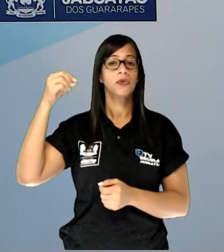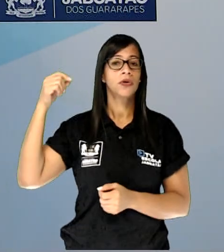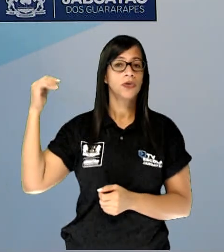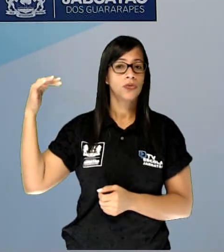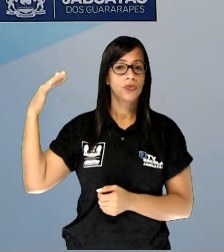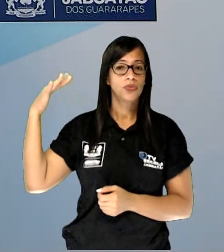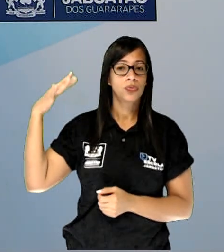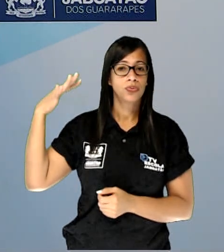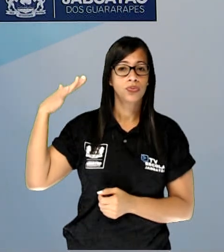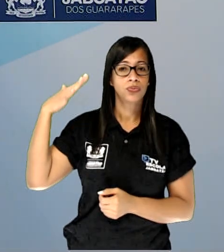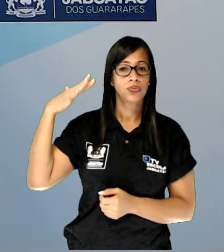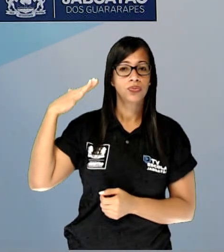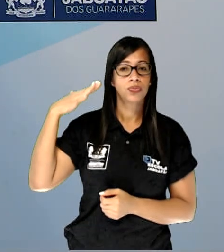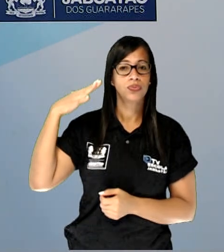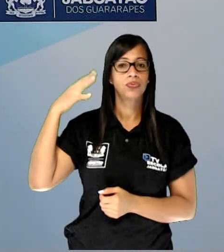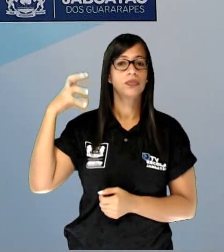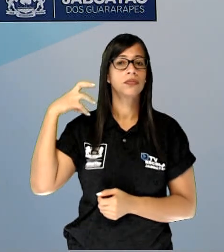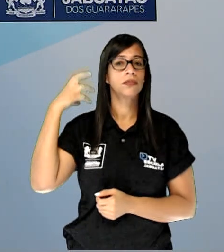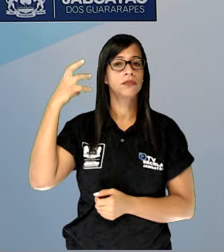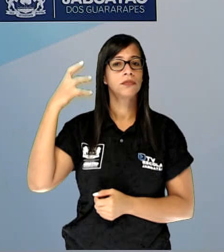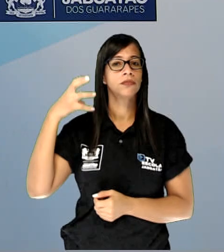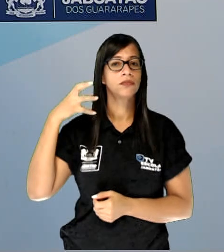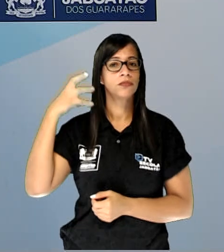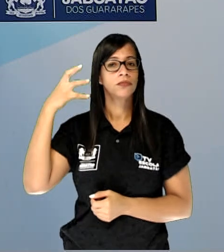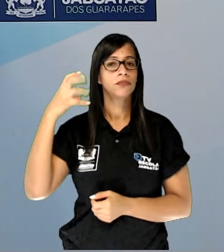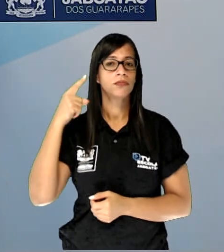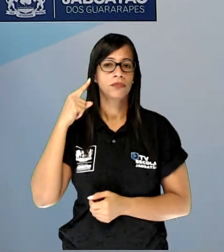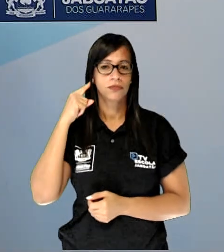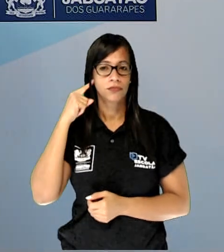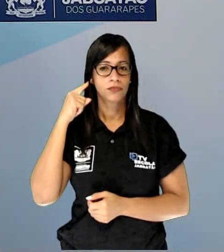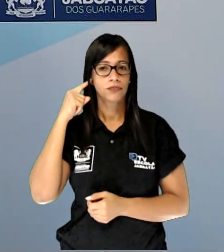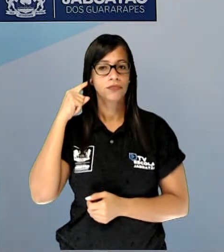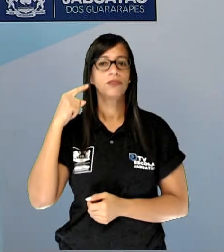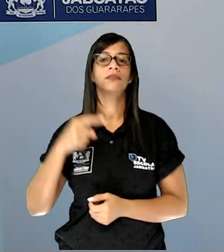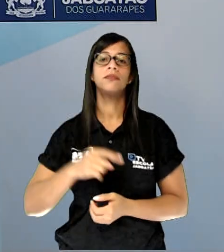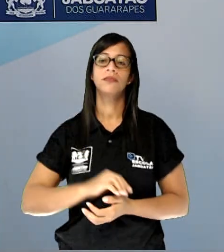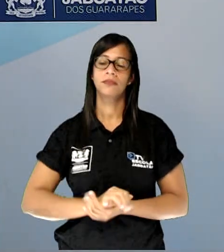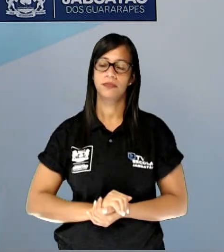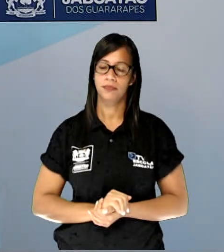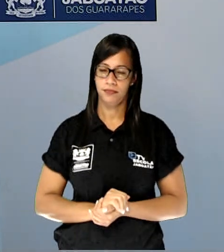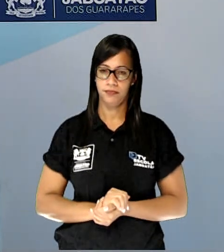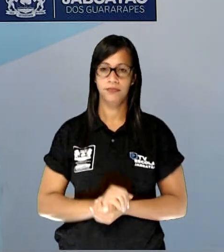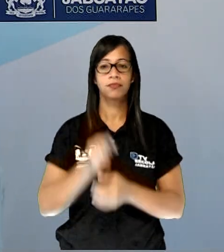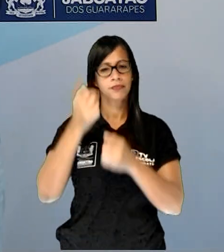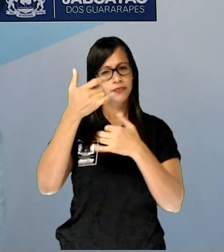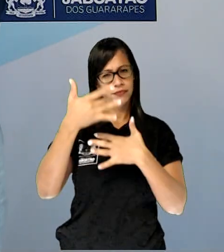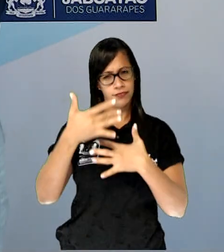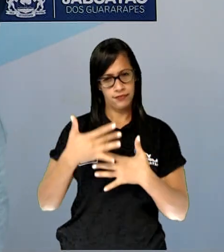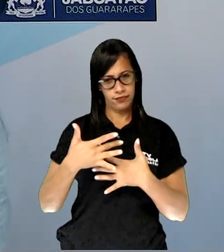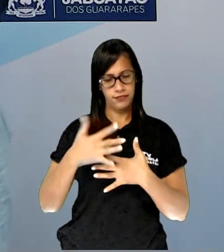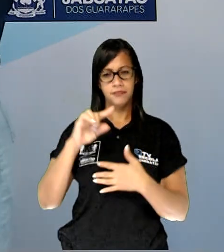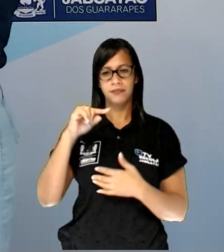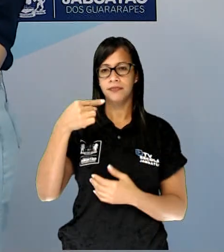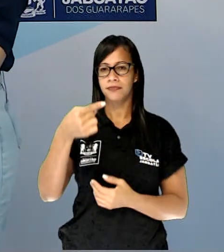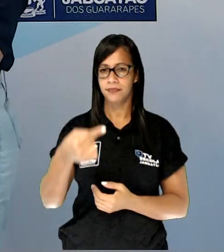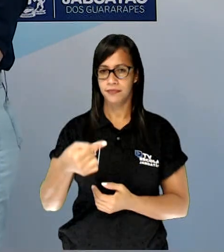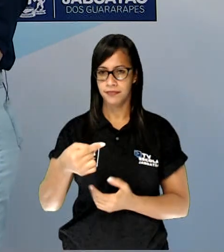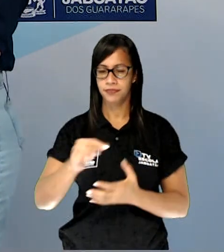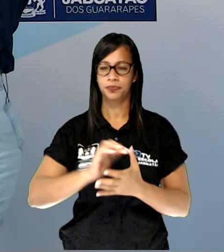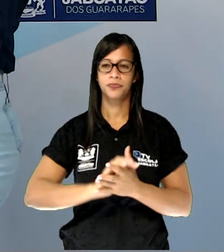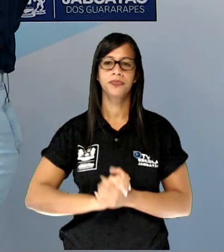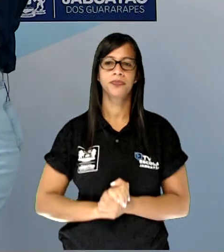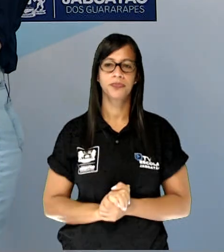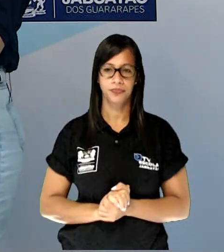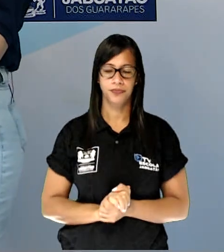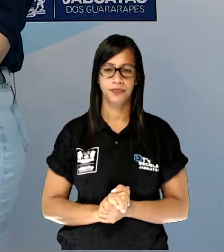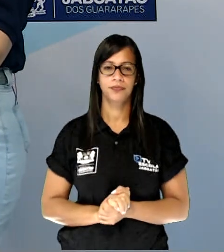aparelho receptor, que é o ouvido, que eu vou falar mais um pouquinho mais à frente, tá? E aí, olha,